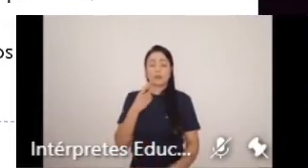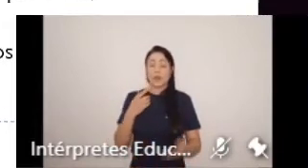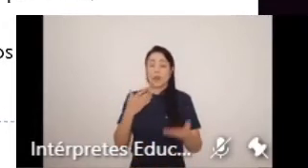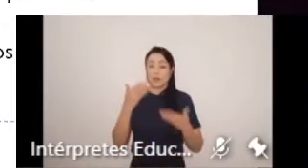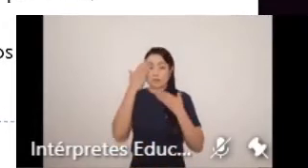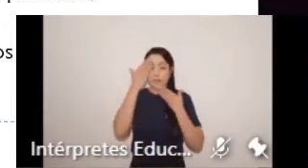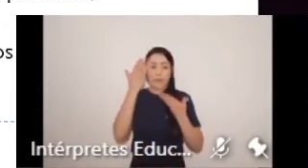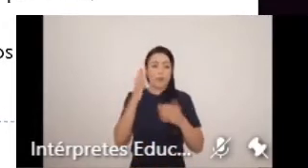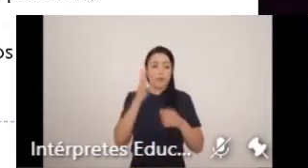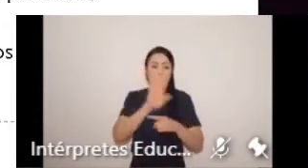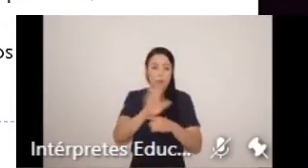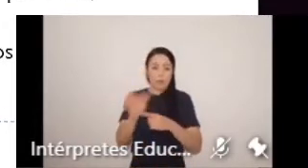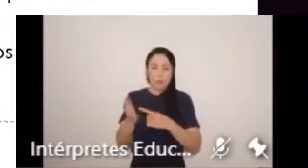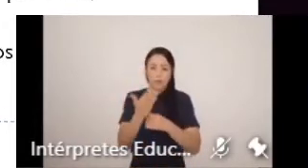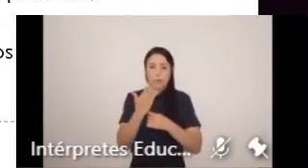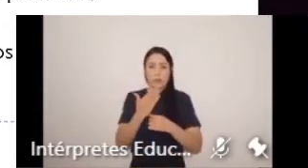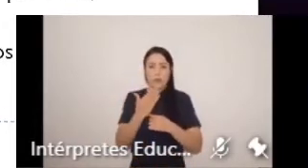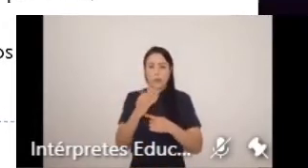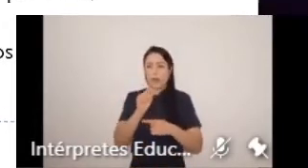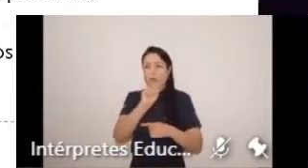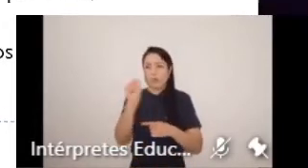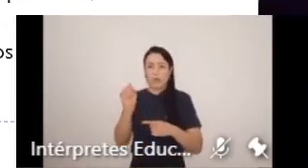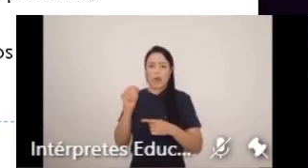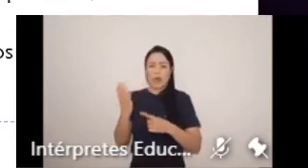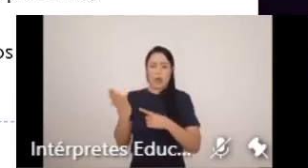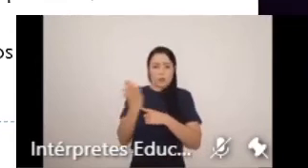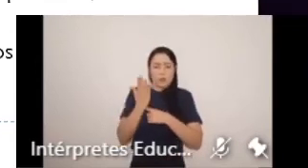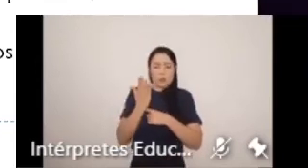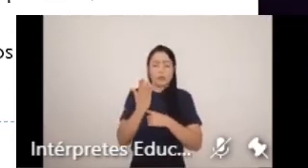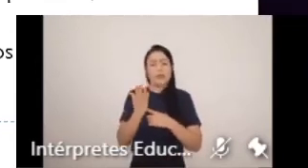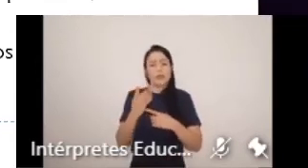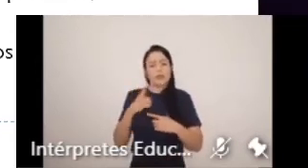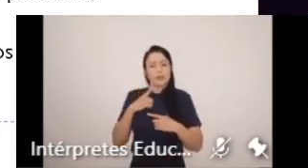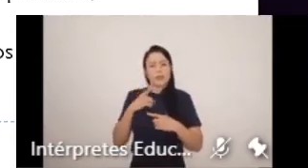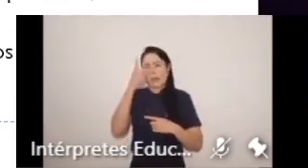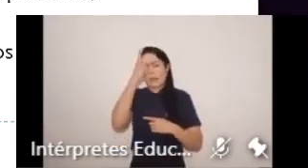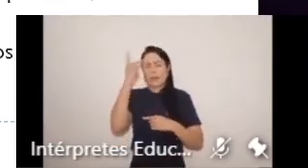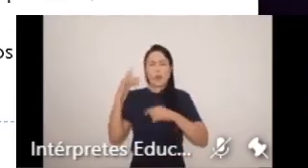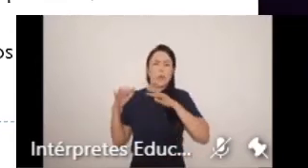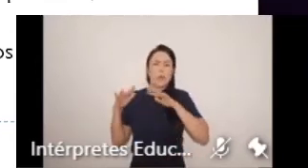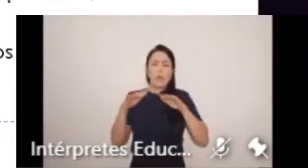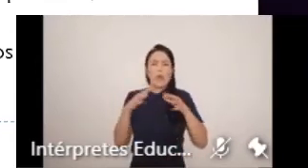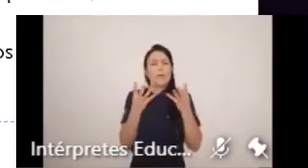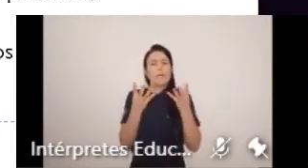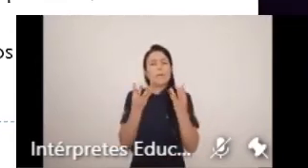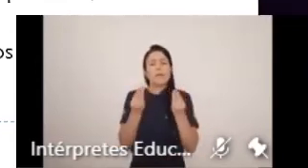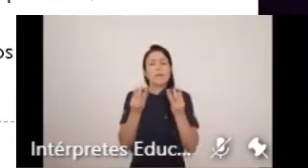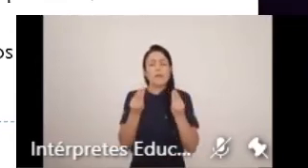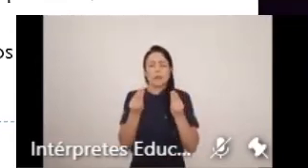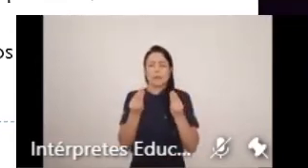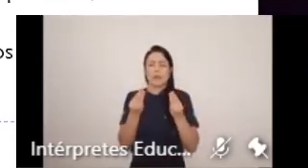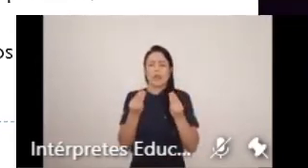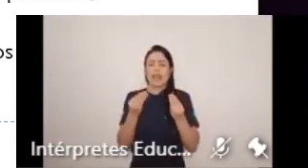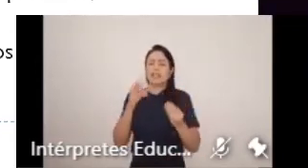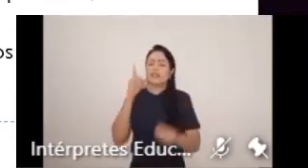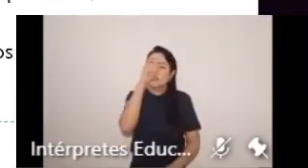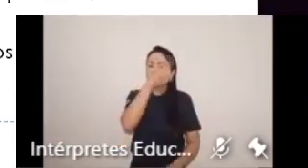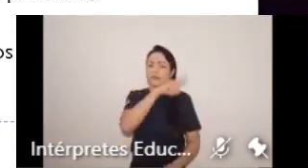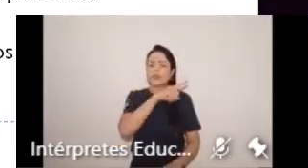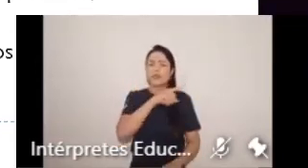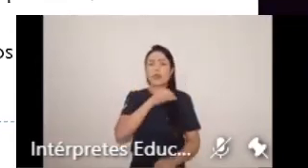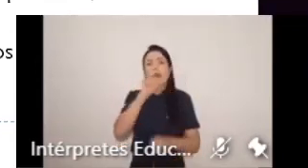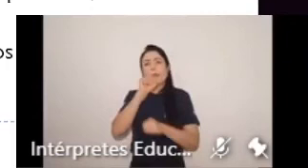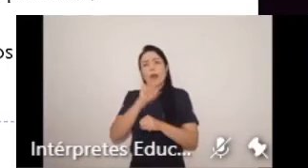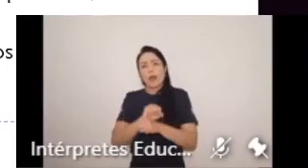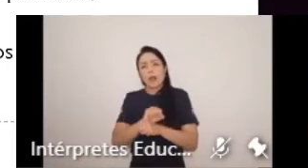quem atende no Sistema Único de Saúde. É uma demanda muito grande, é difícil parar para ficar fazendo diversos laudos,